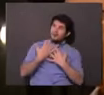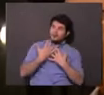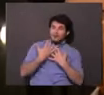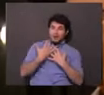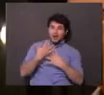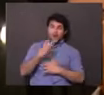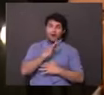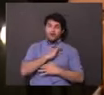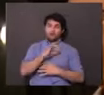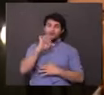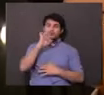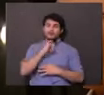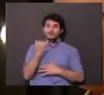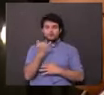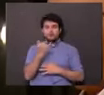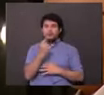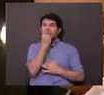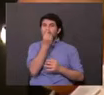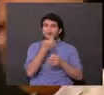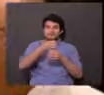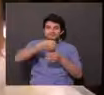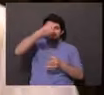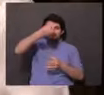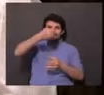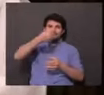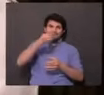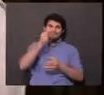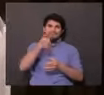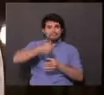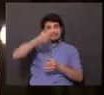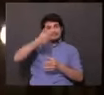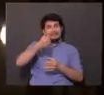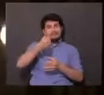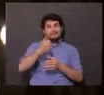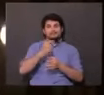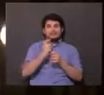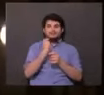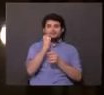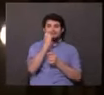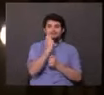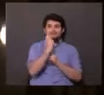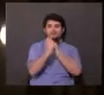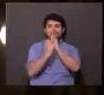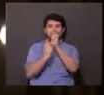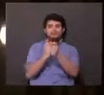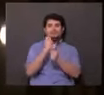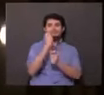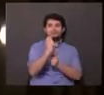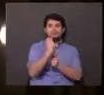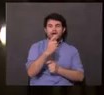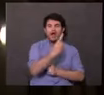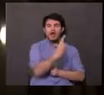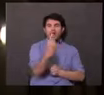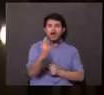Senhor Arcebispo vai acender a sua vela no Círio Pascal. Depois comunica a outros e assim, de mão a